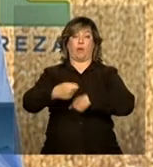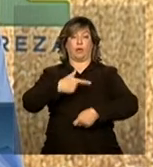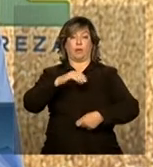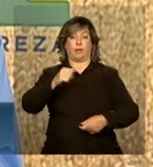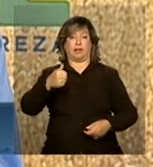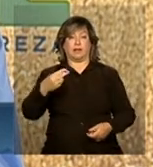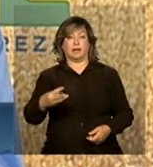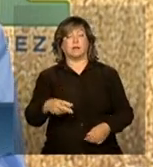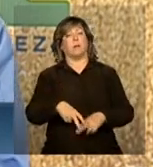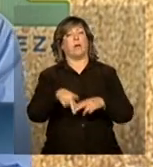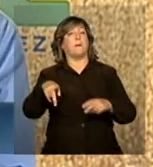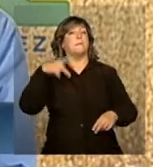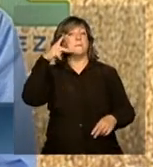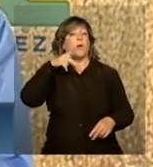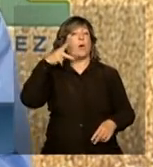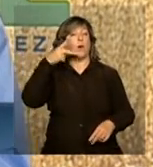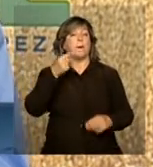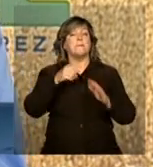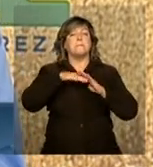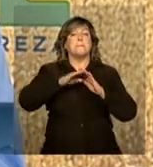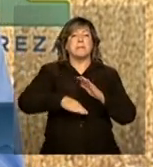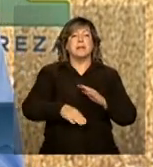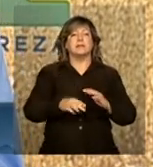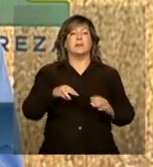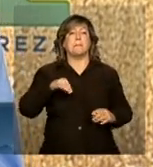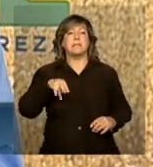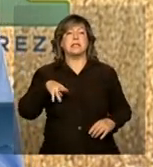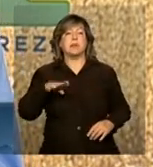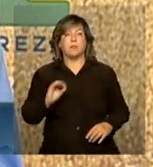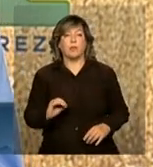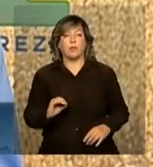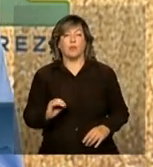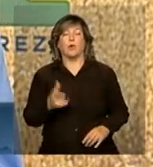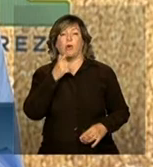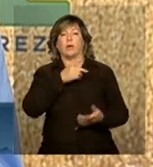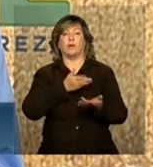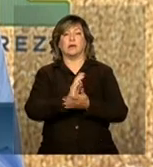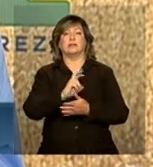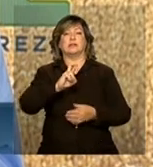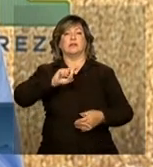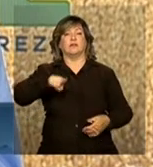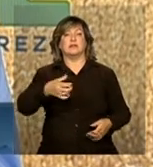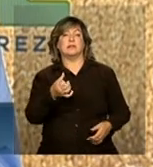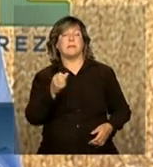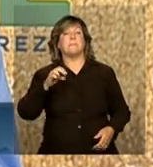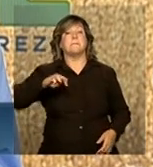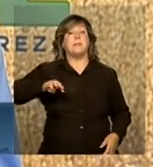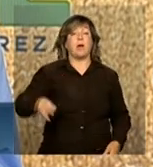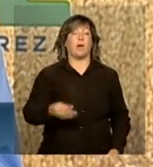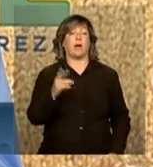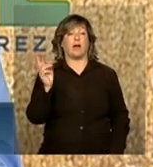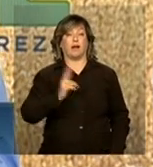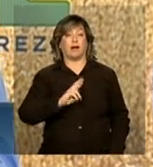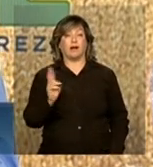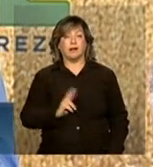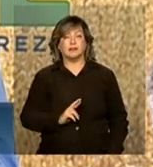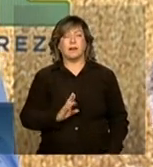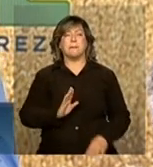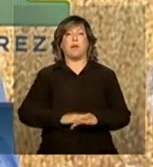da política de garantia de preços mínimos, foram autorizados R$ 5,6 bilhões, dos quais foi utilizado mais